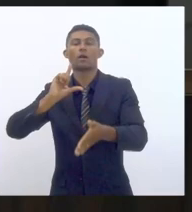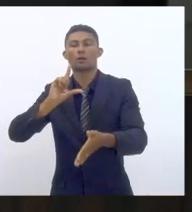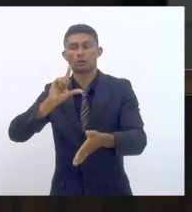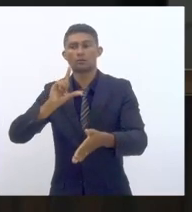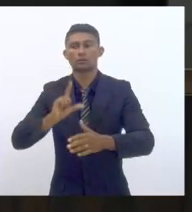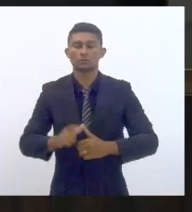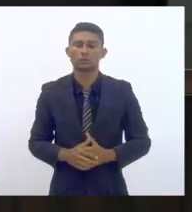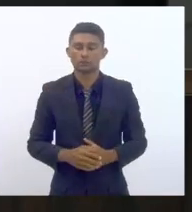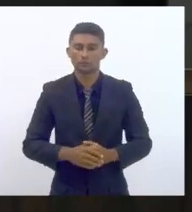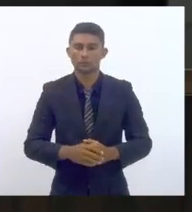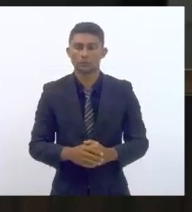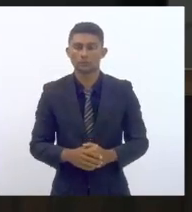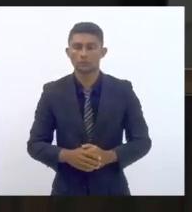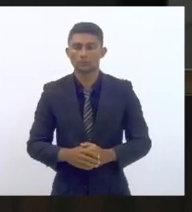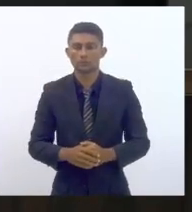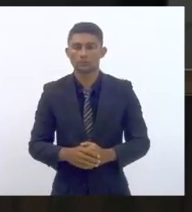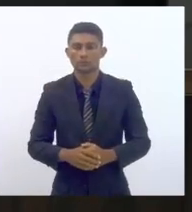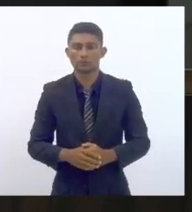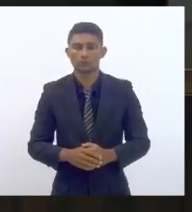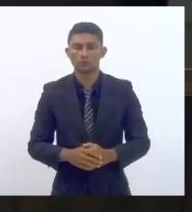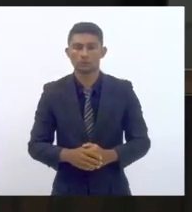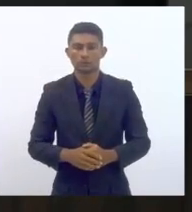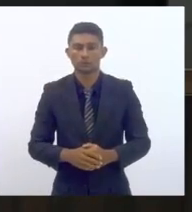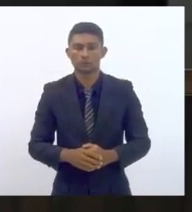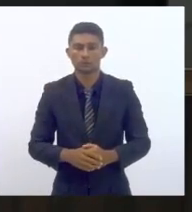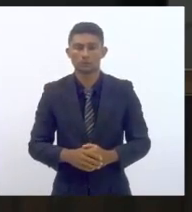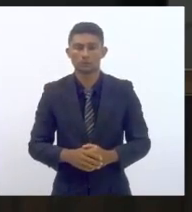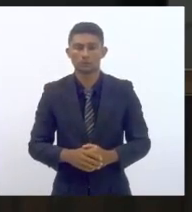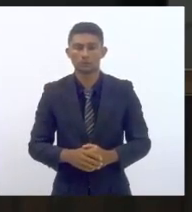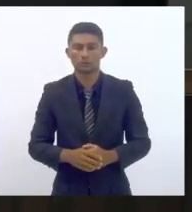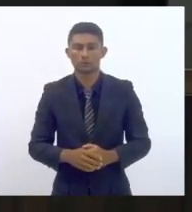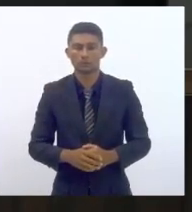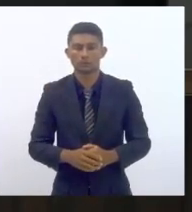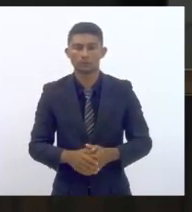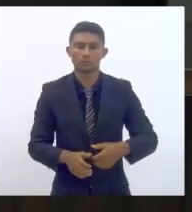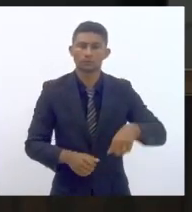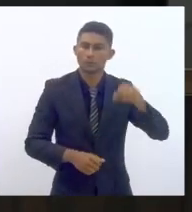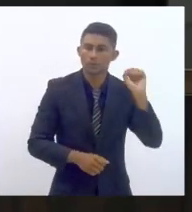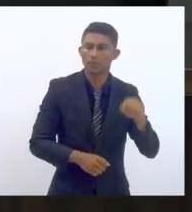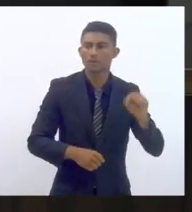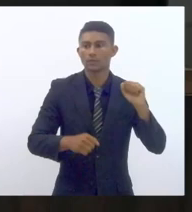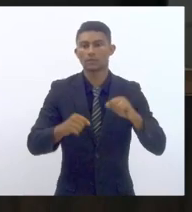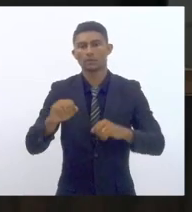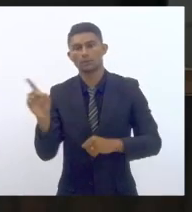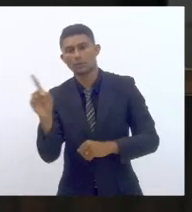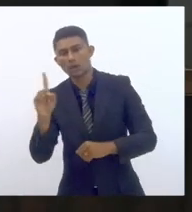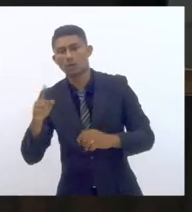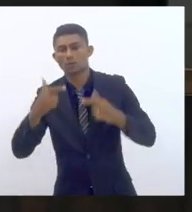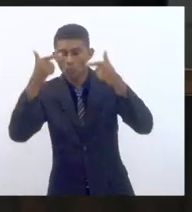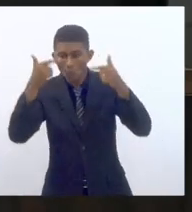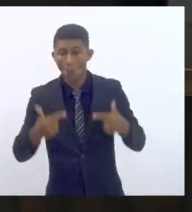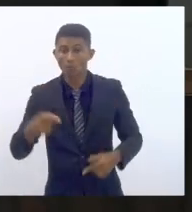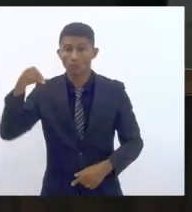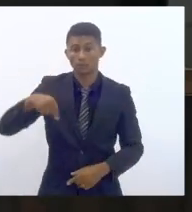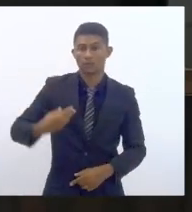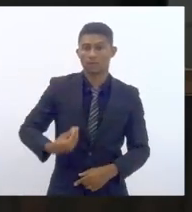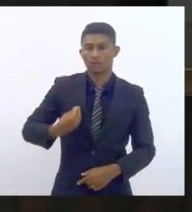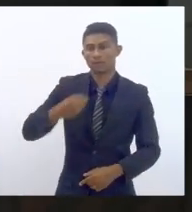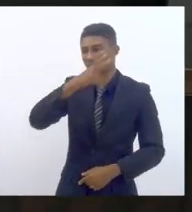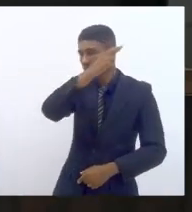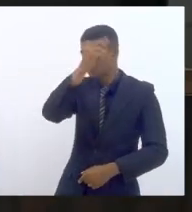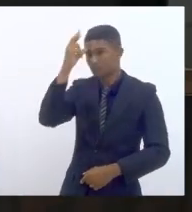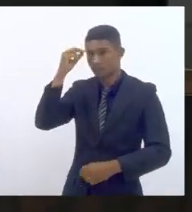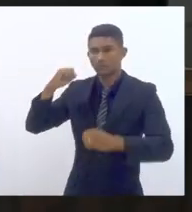Colher os votos. Daqui a pouco, eu estou no plenário, está tendo votação. Se não, abstenção. Estão presentes conosco aqui o prefeito de